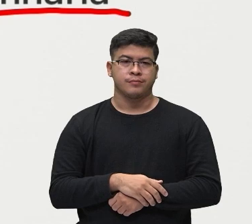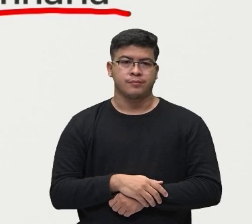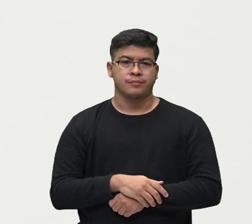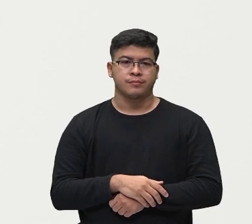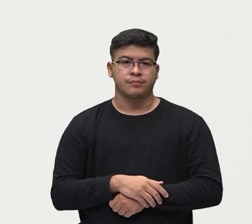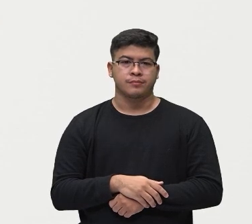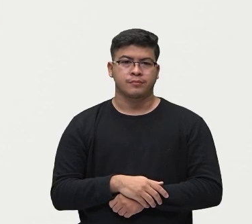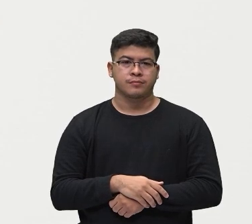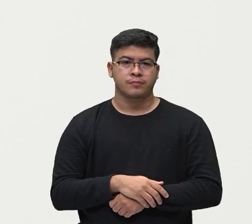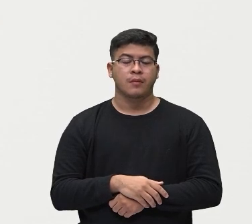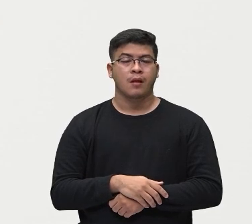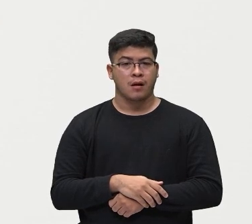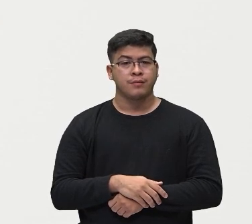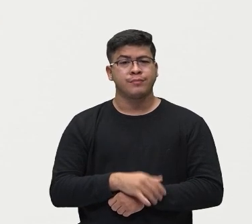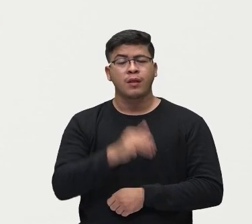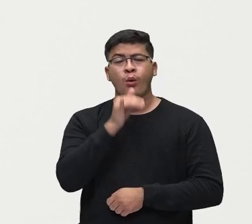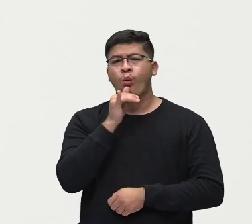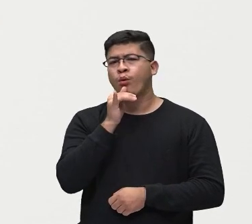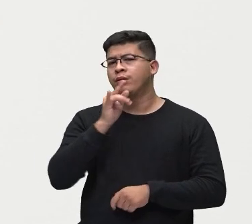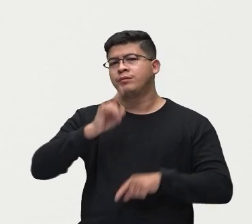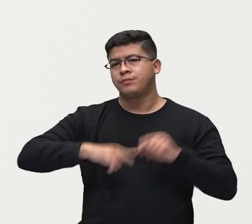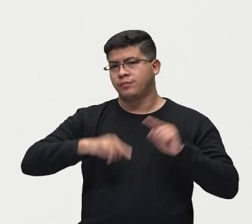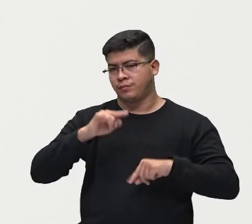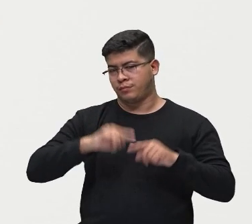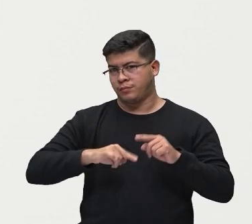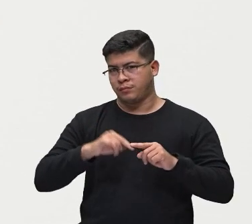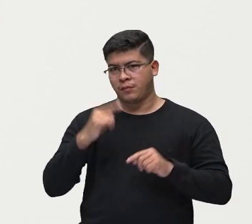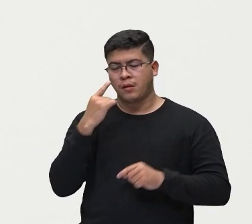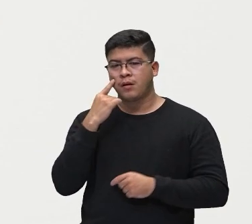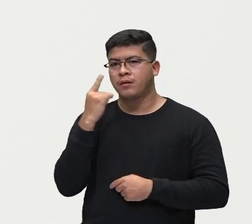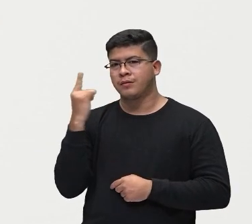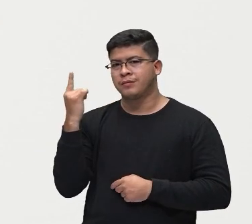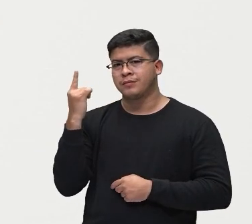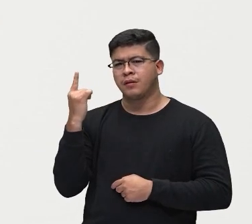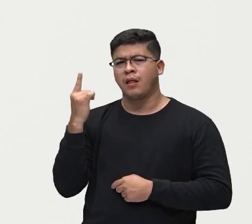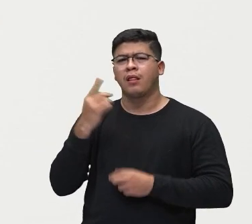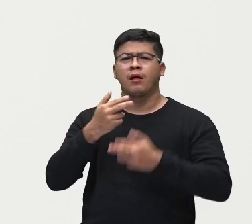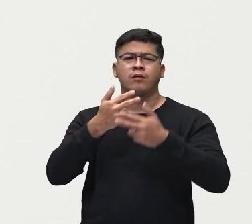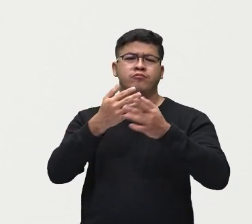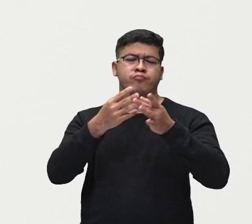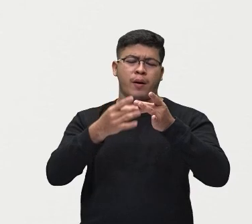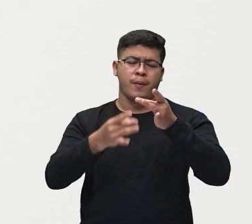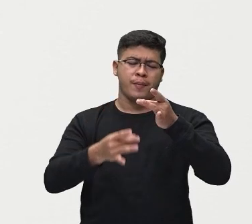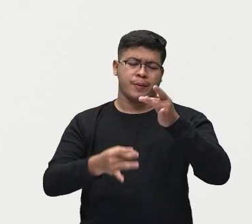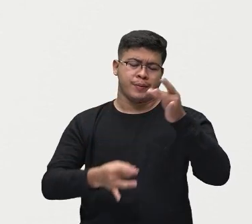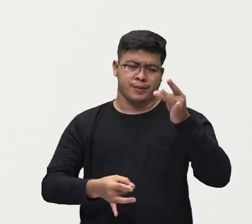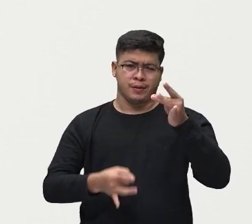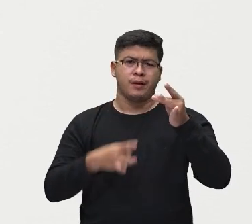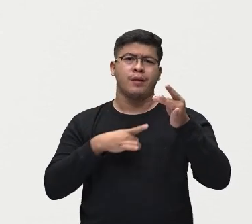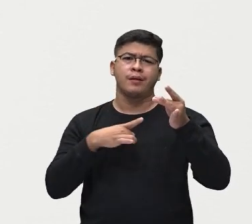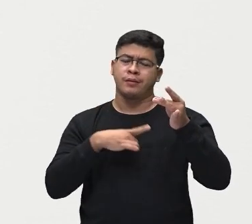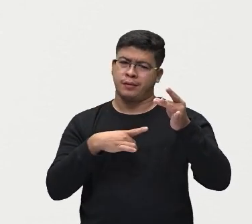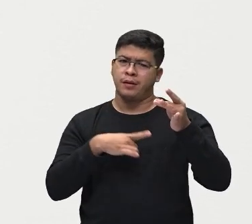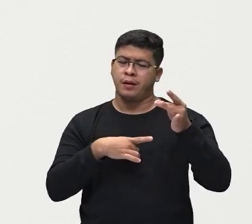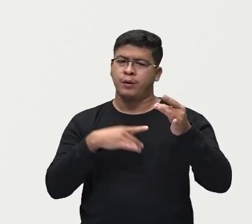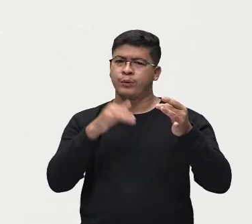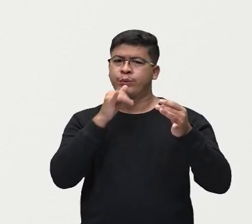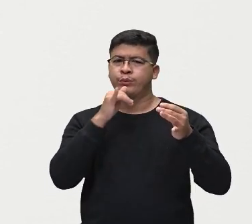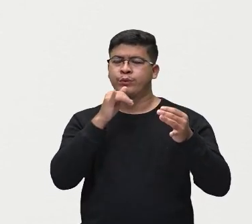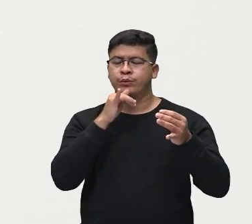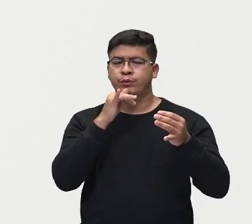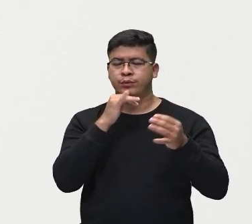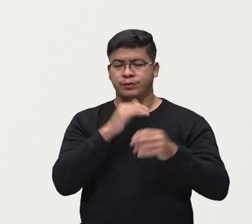leitura. Exemplos de materiais, olha só o quantitativo de exemplos